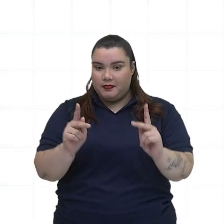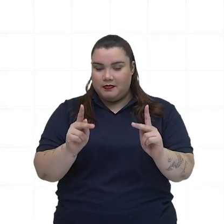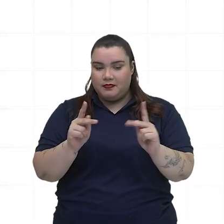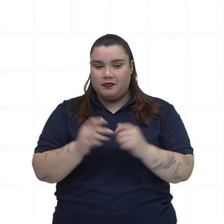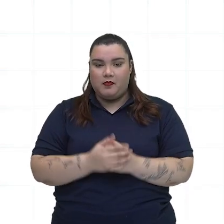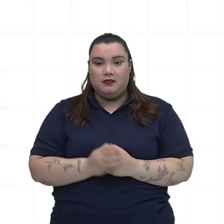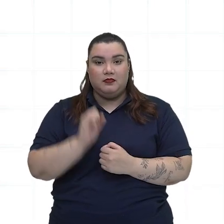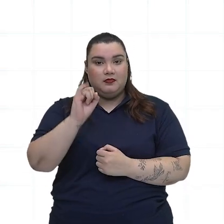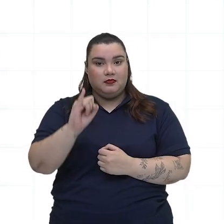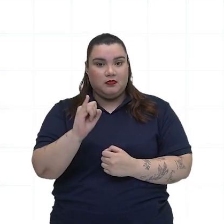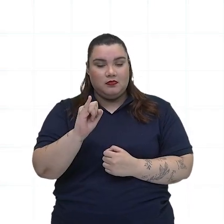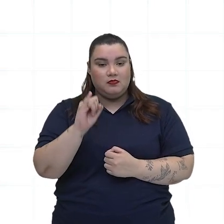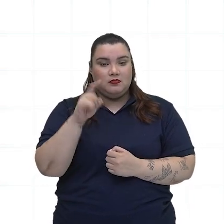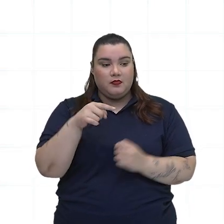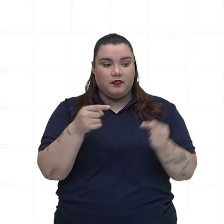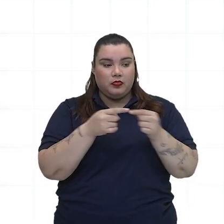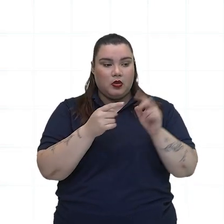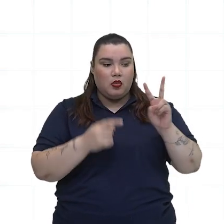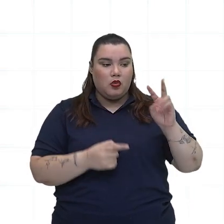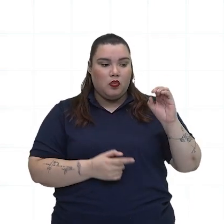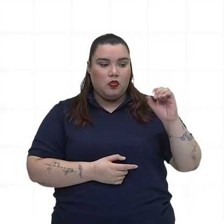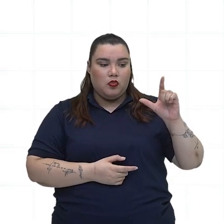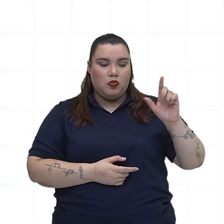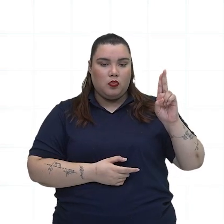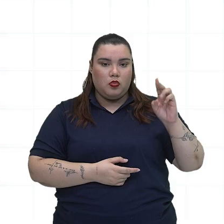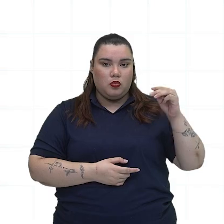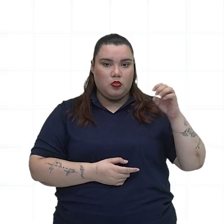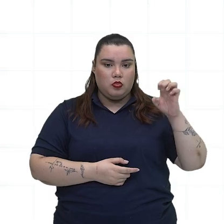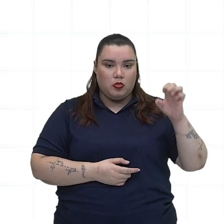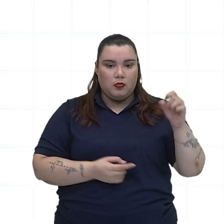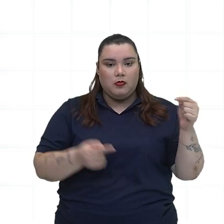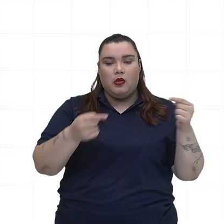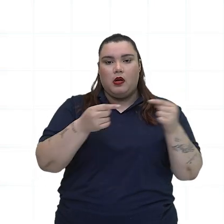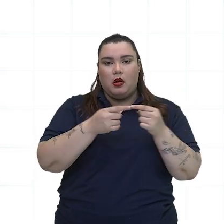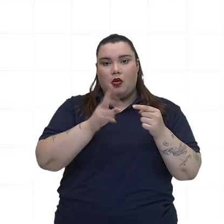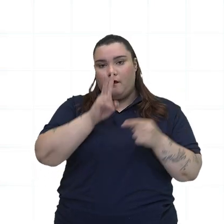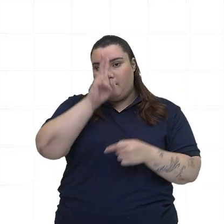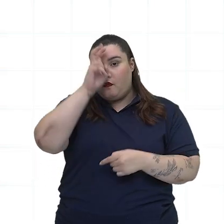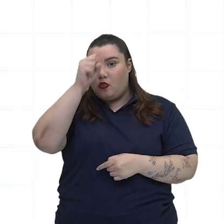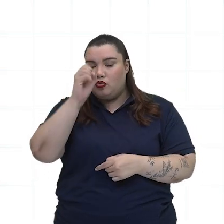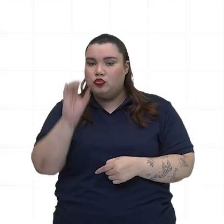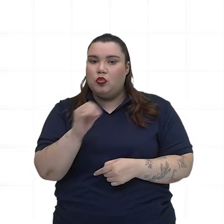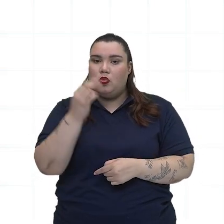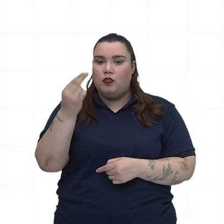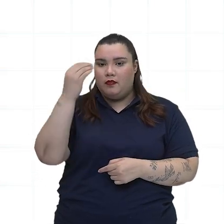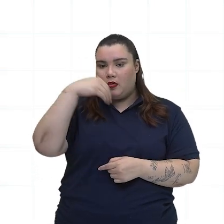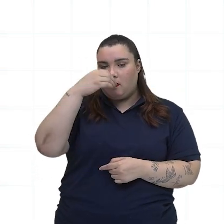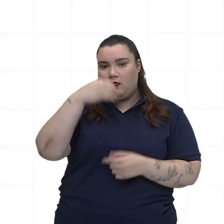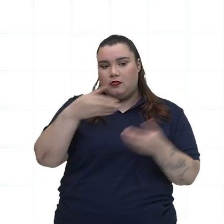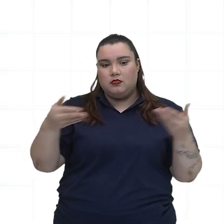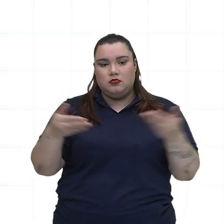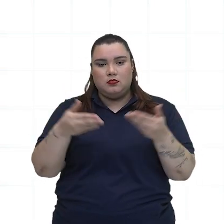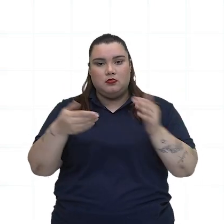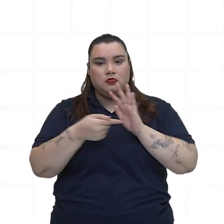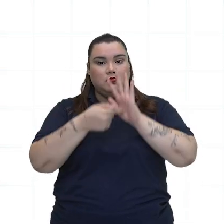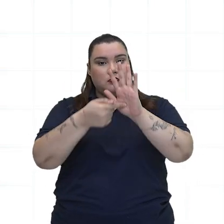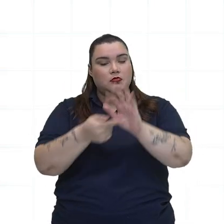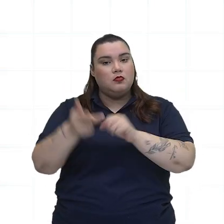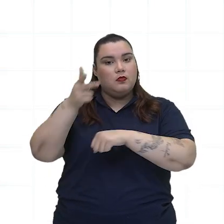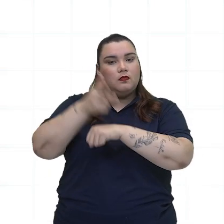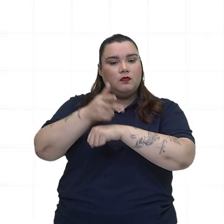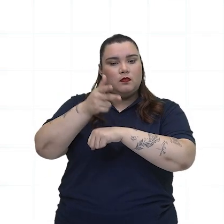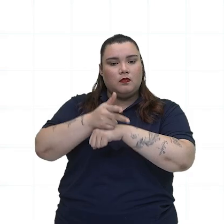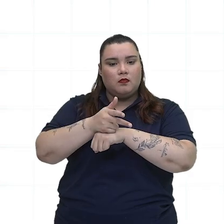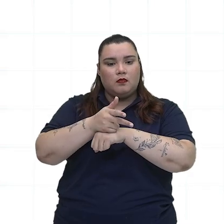certo? Quando eu estou falando de volume, eu me refiro à intensidade. Agora nós vamos ver um vídeo que